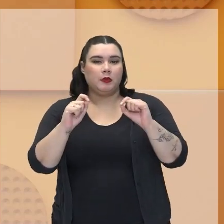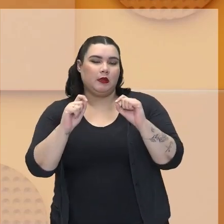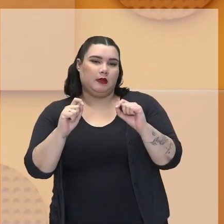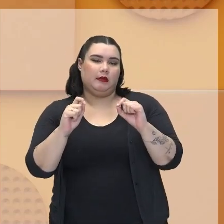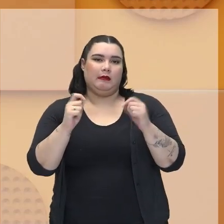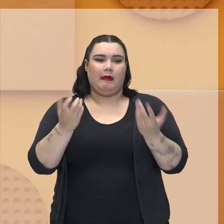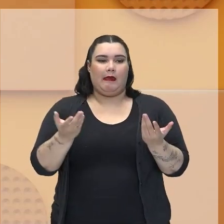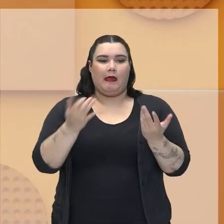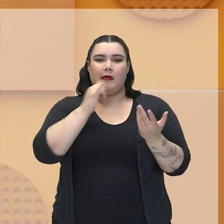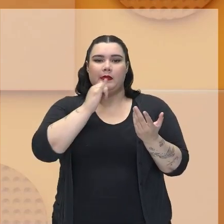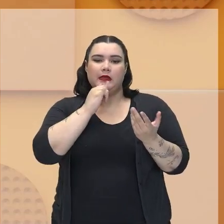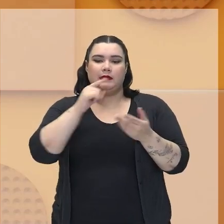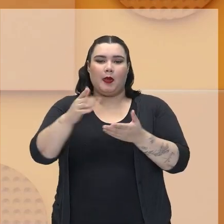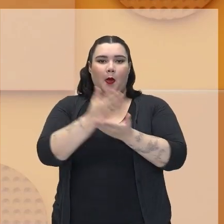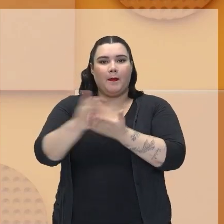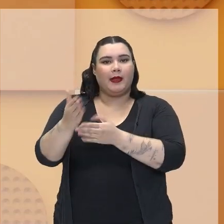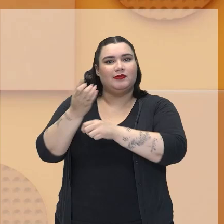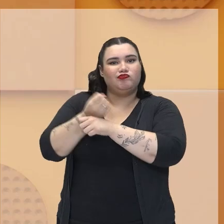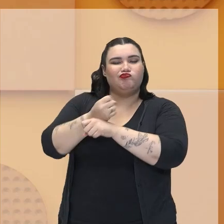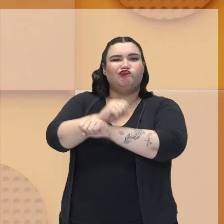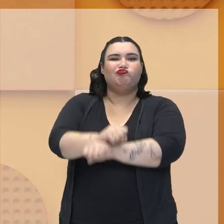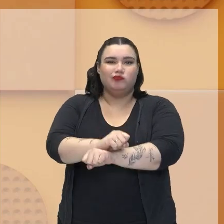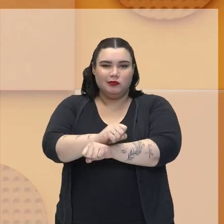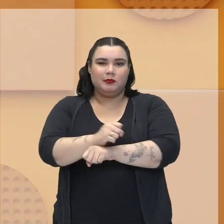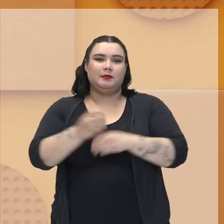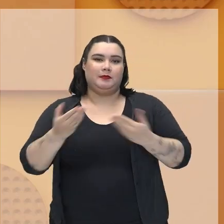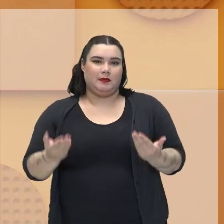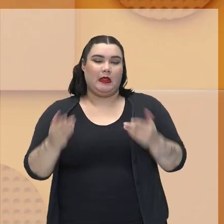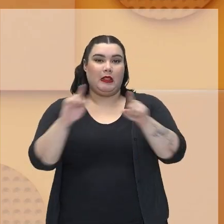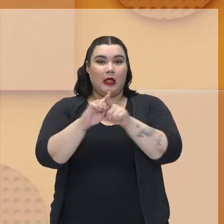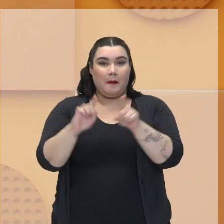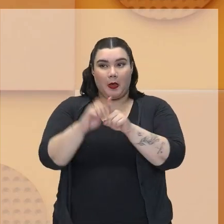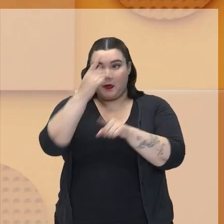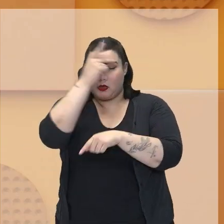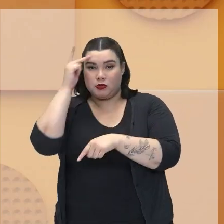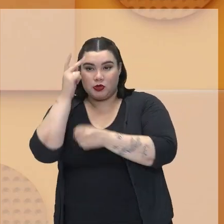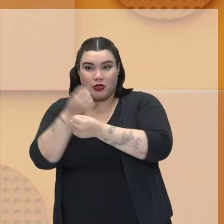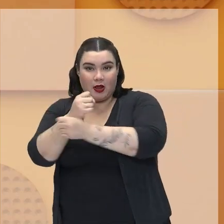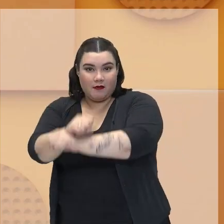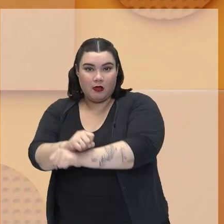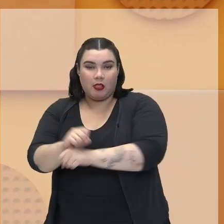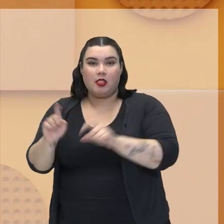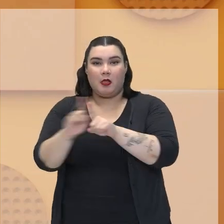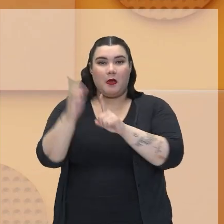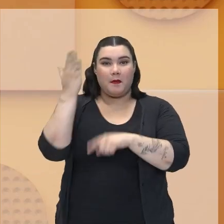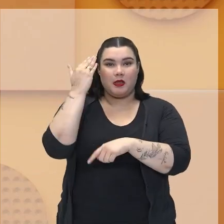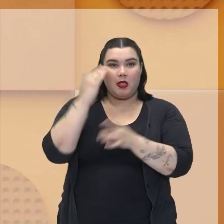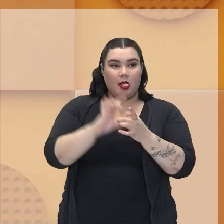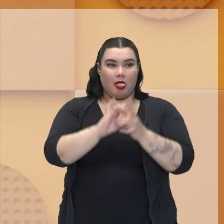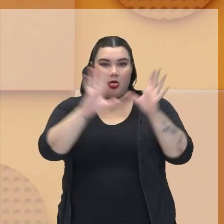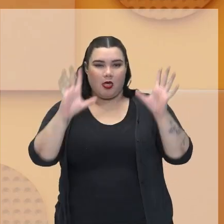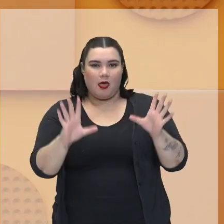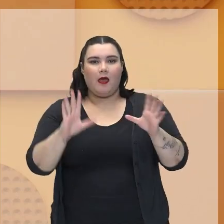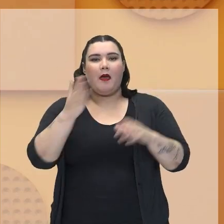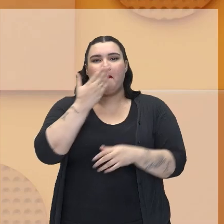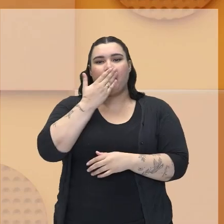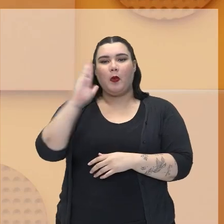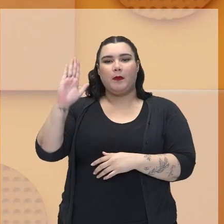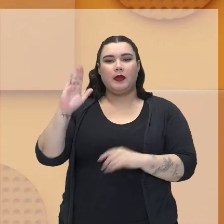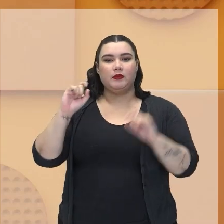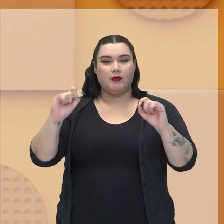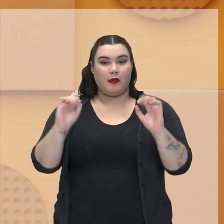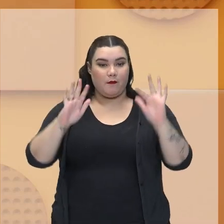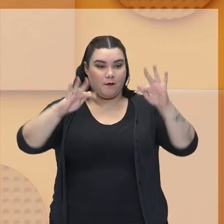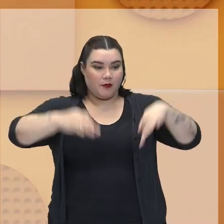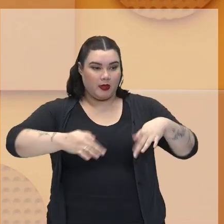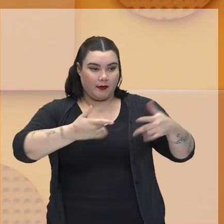de escravizados e ex-escravizados, com a promessa ali da liberdade após o término